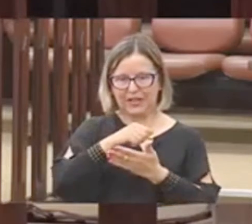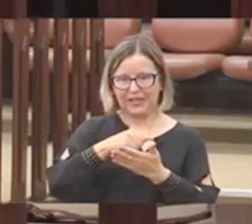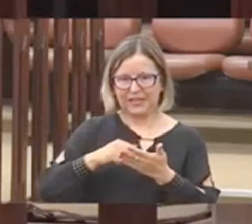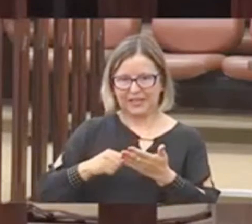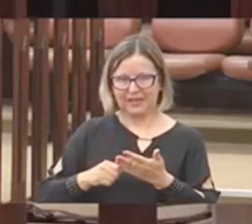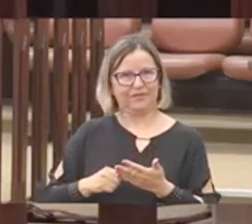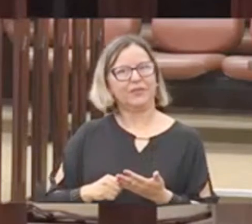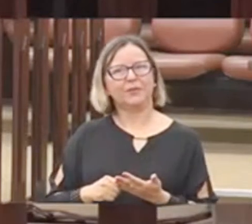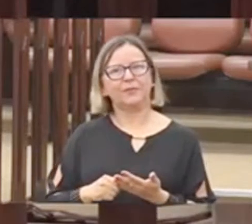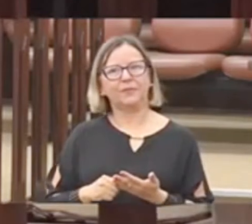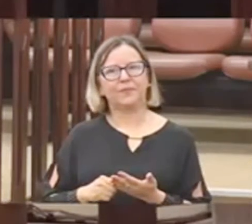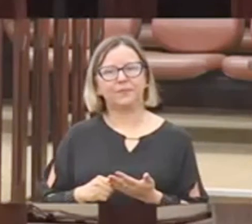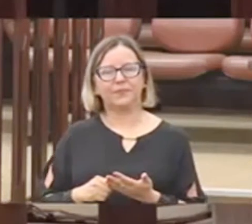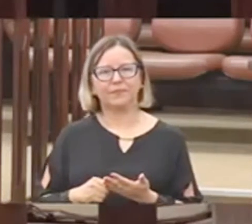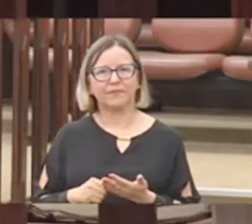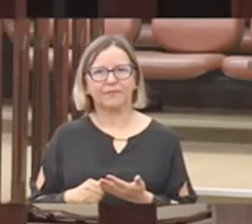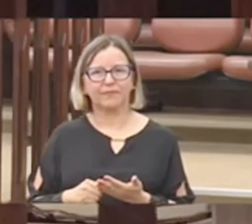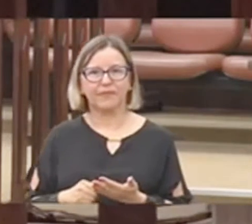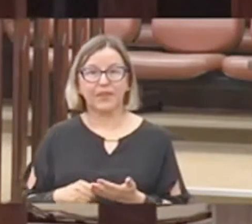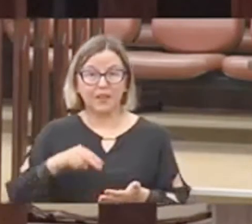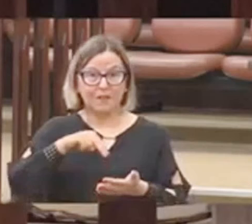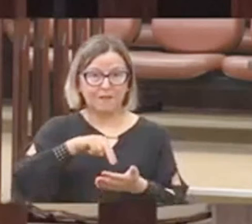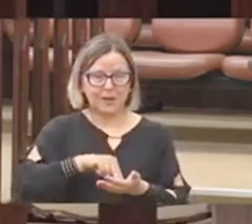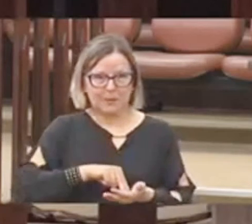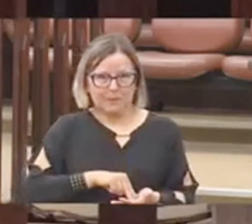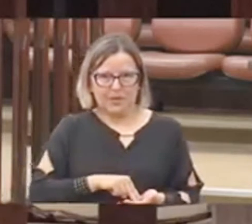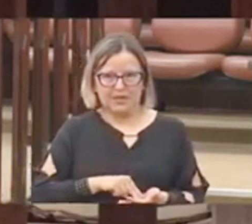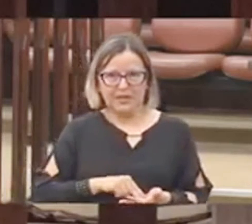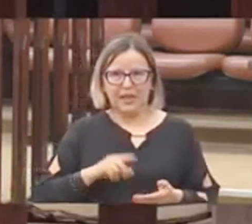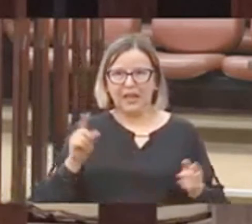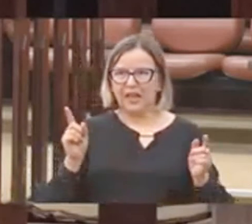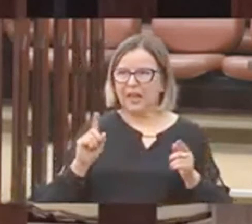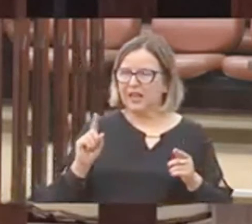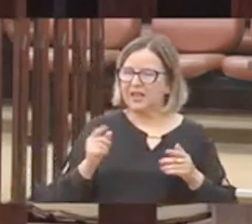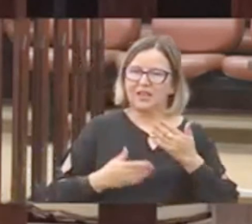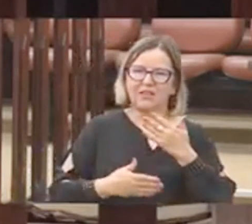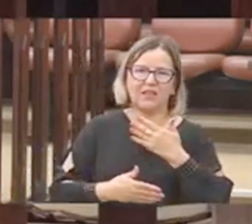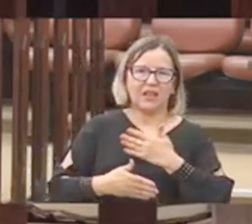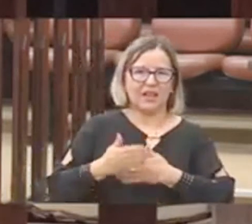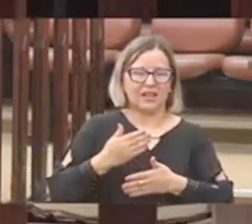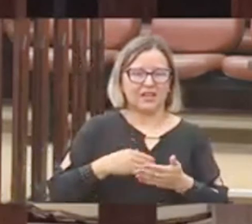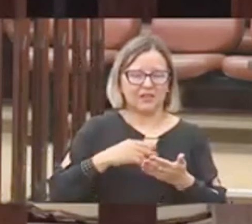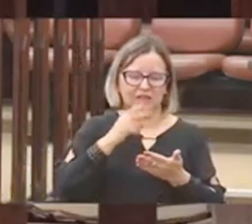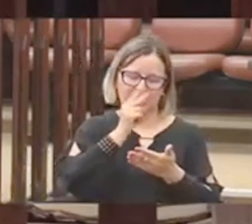Resistência não pode ser alcançada lendo um livro, ouvindo um sermão, até fazendo orações.